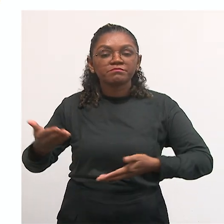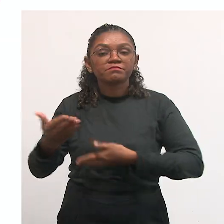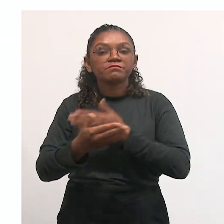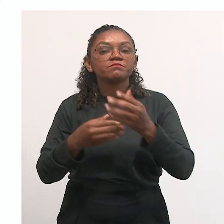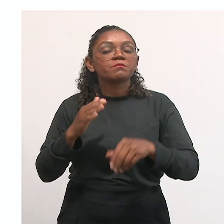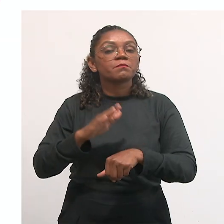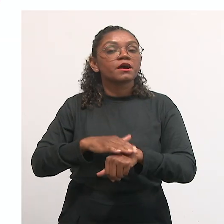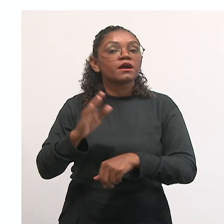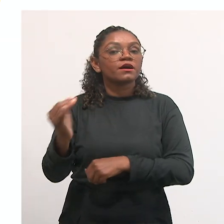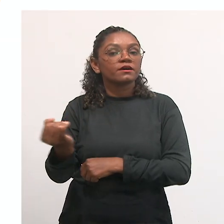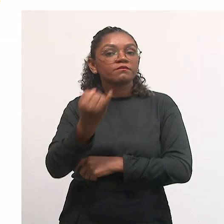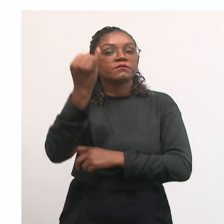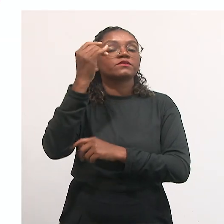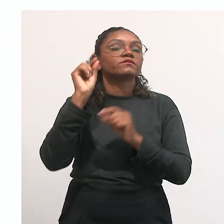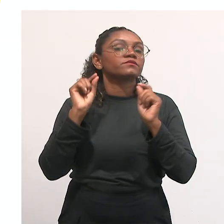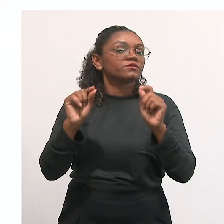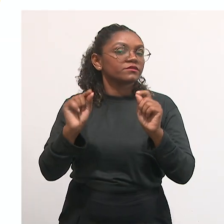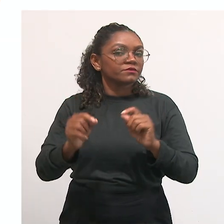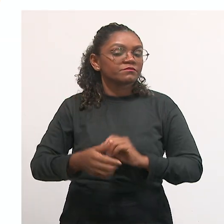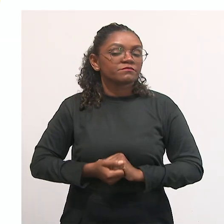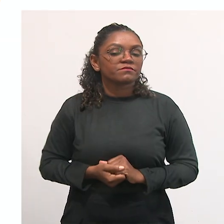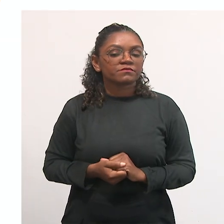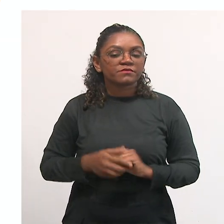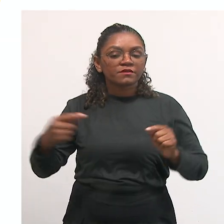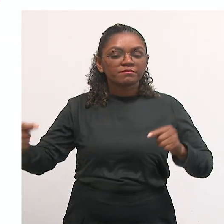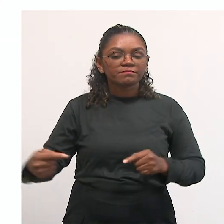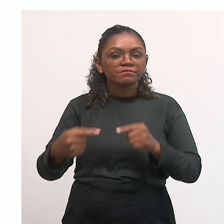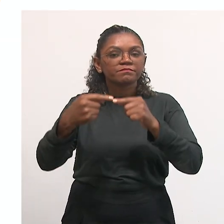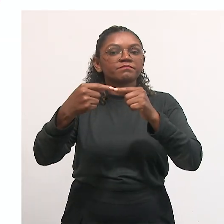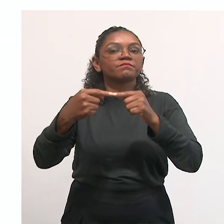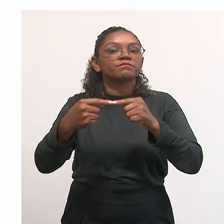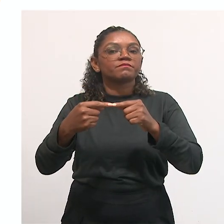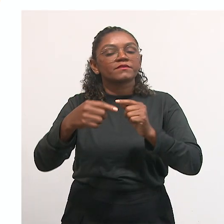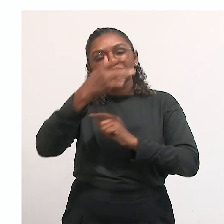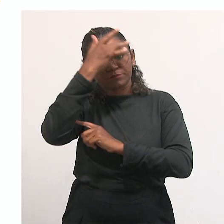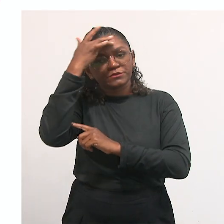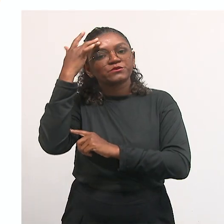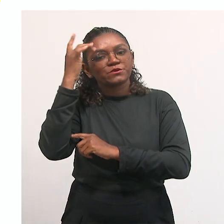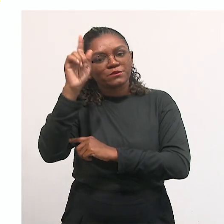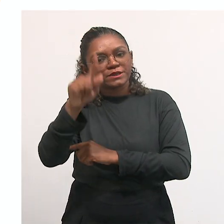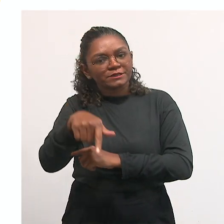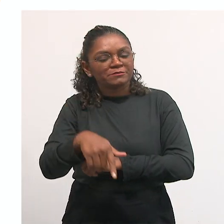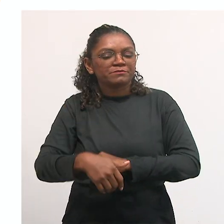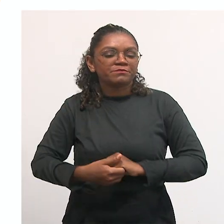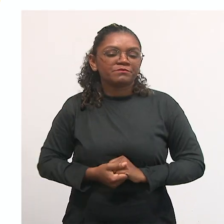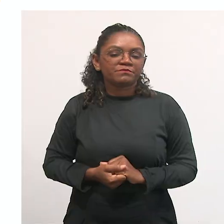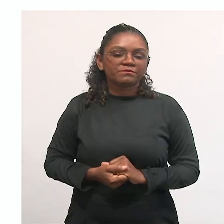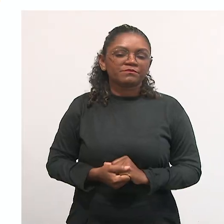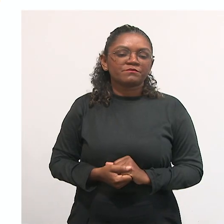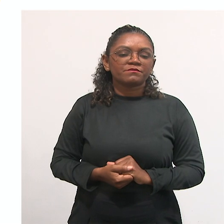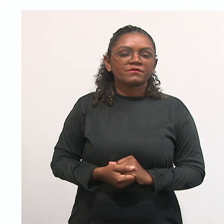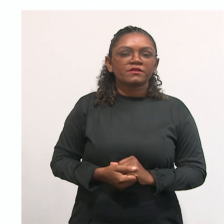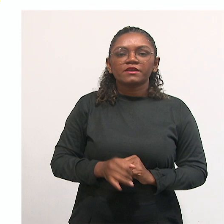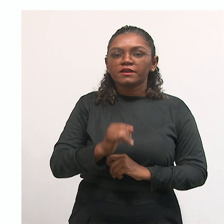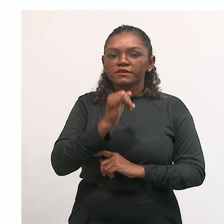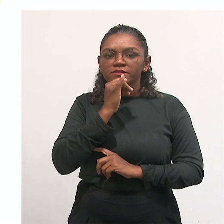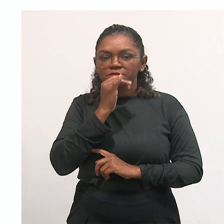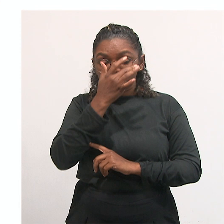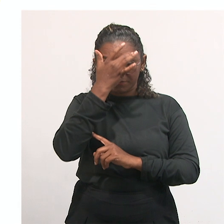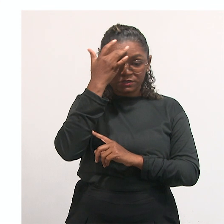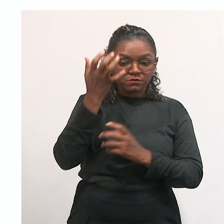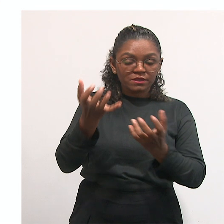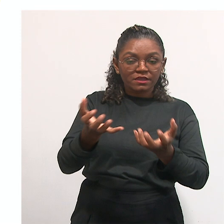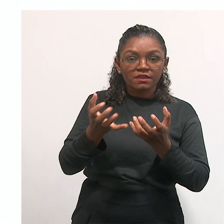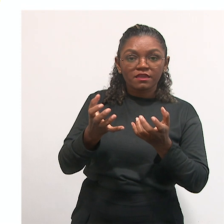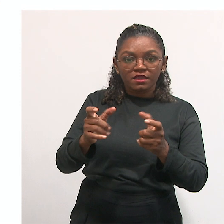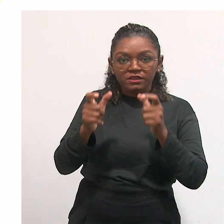do conhecimento são aquelas que estão ligadas, né, com recursos humanos, né? Ou seja, as partes interessadas, gestão de aquisições